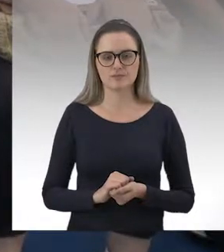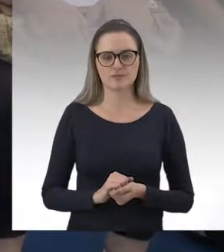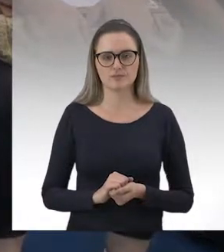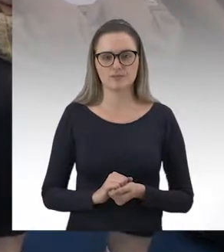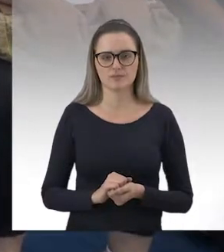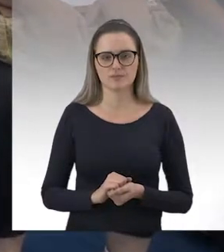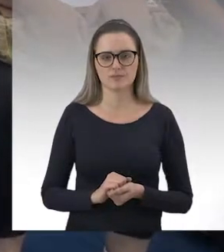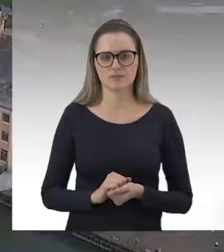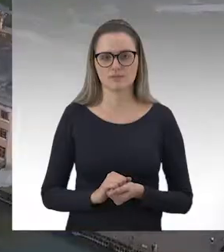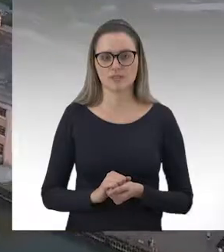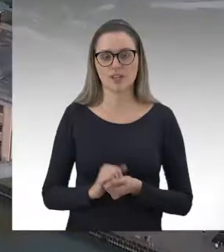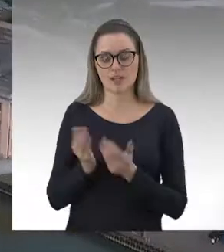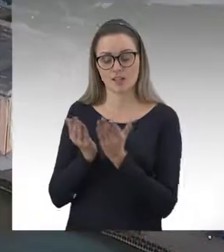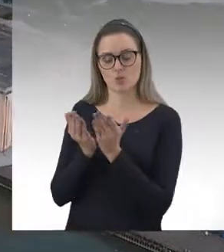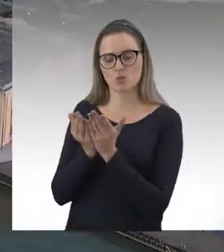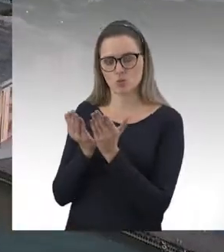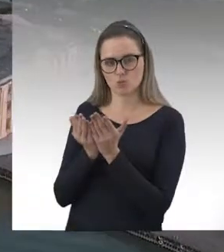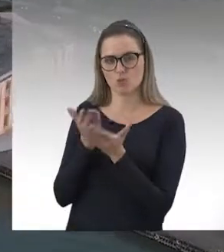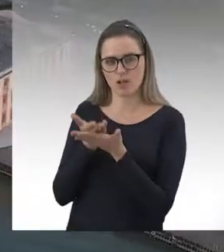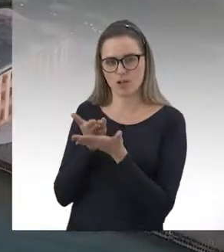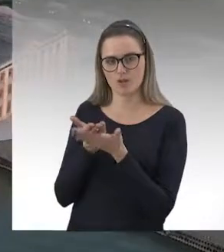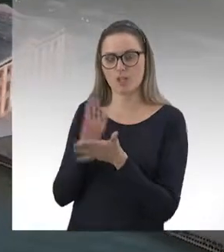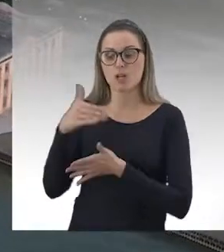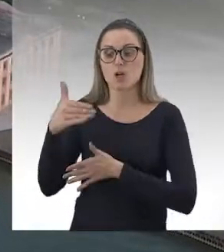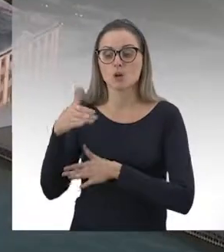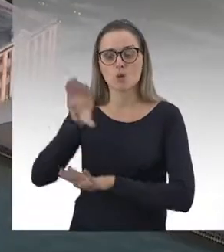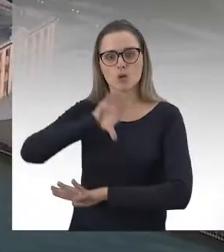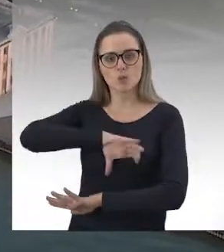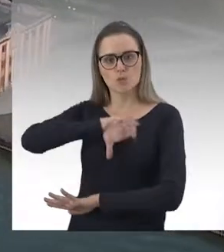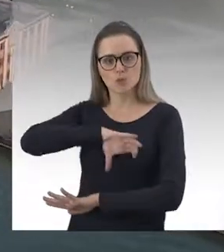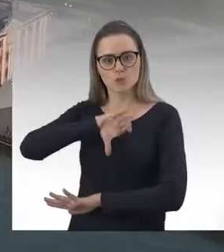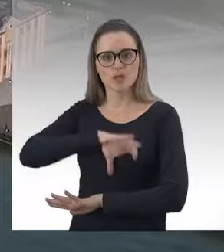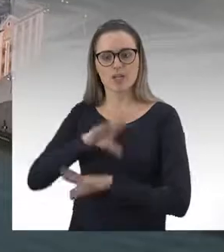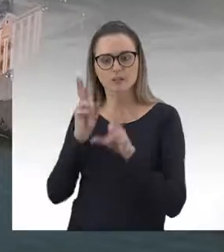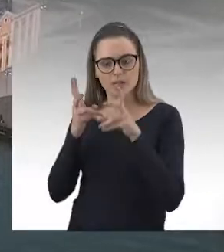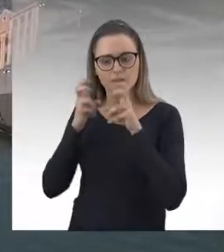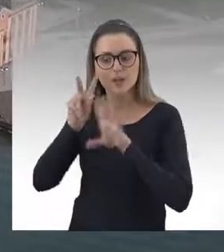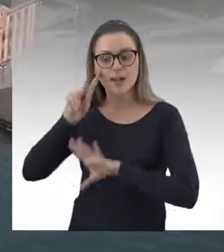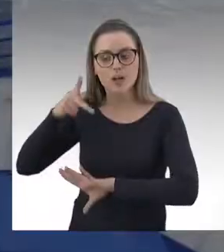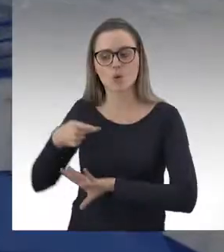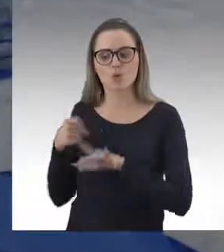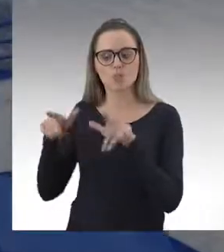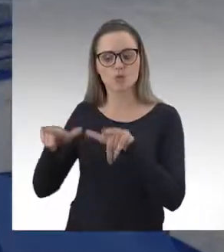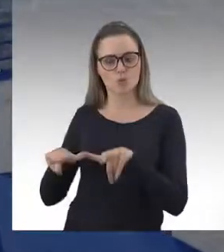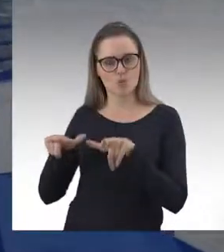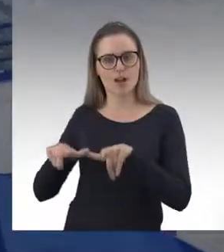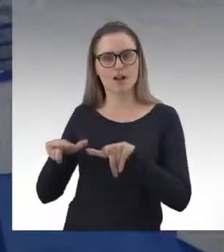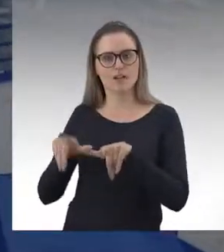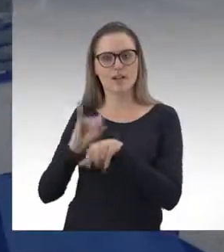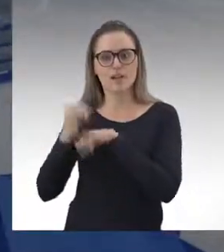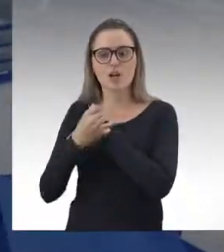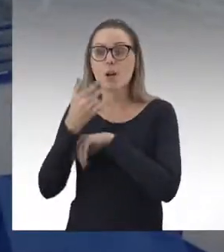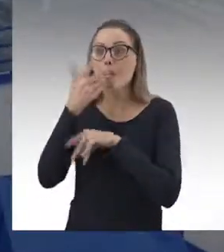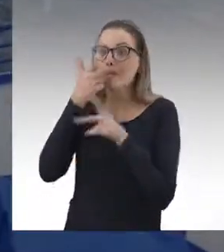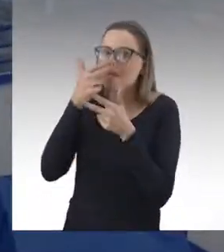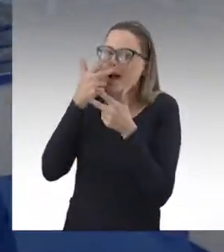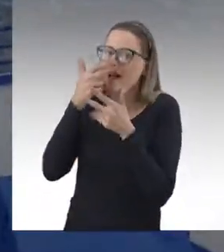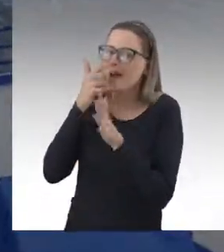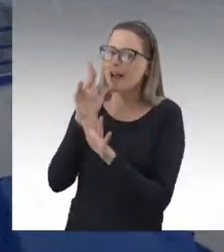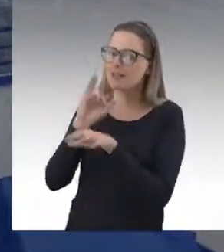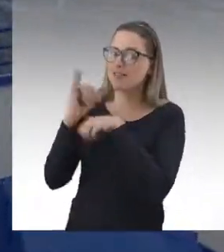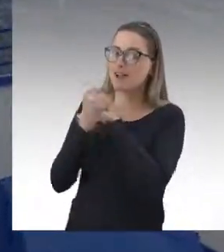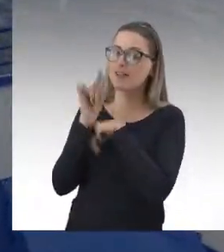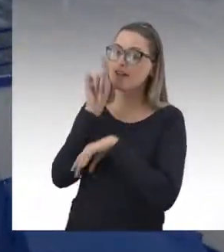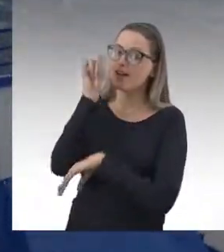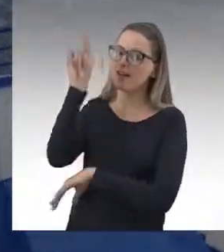Quando os portugueses chegaram, né? Identificaram esse lugar aqui e reconheceram como parecido com as ilhas que tem em